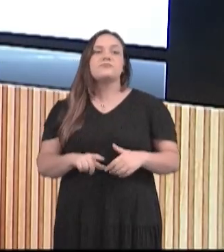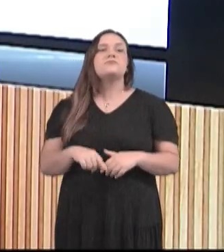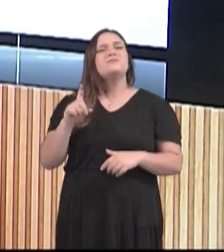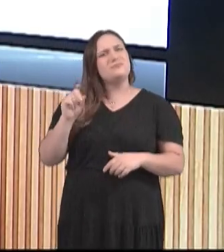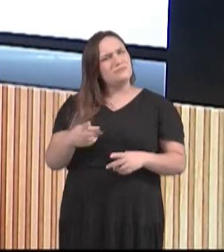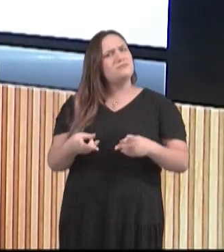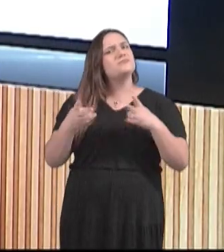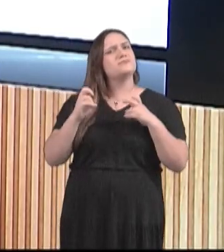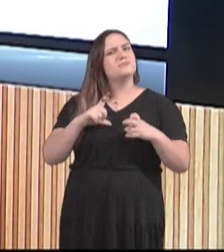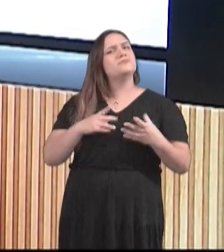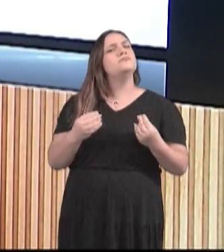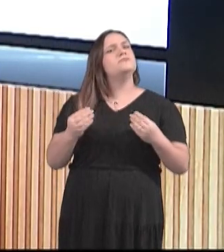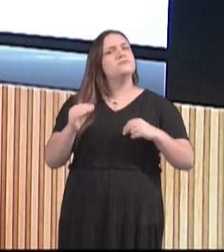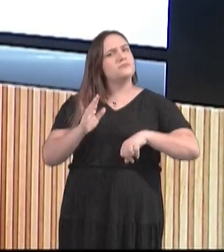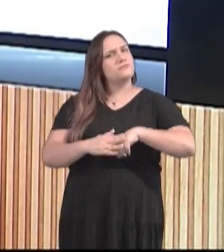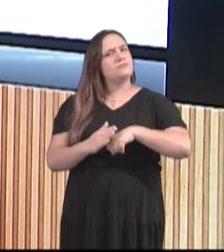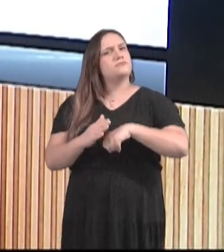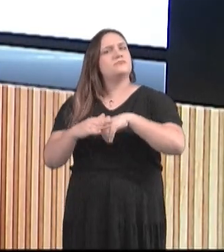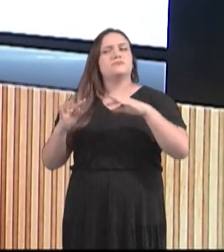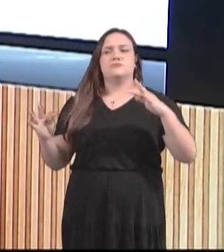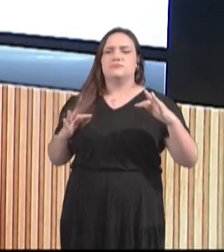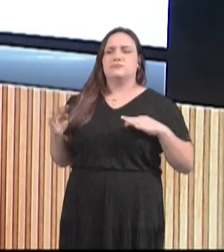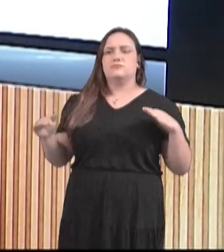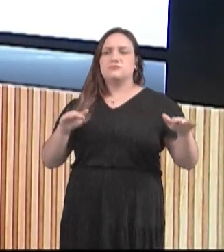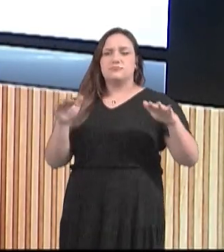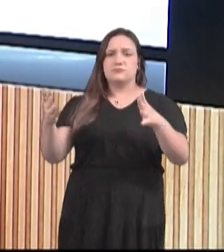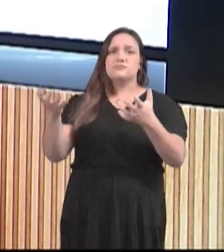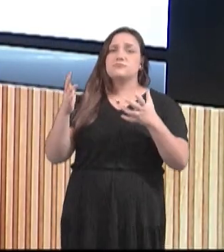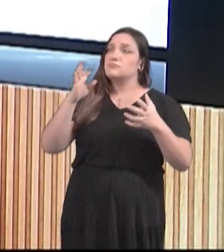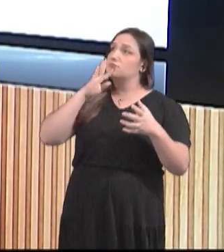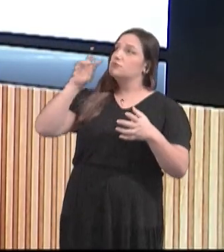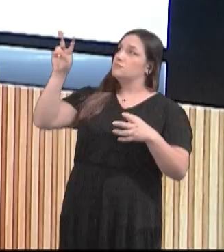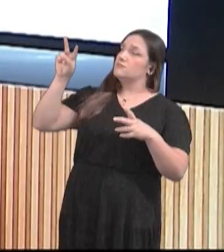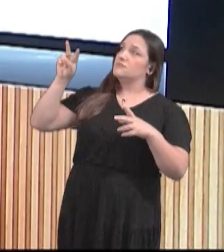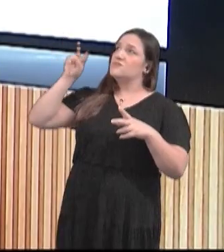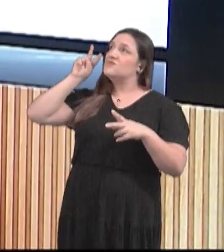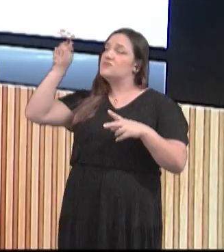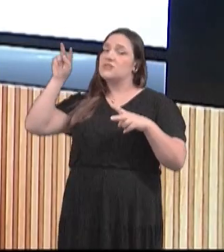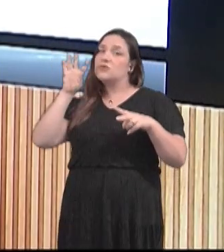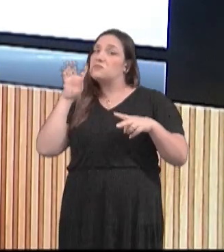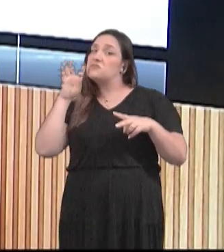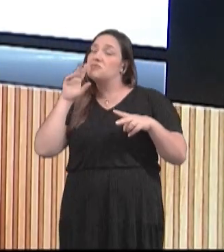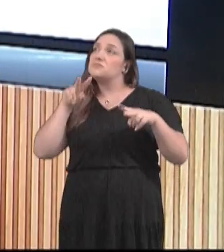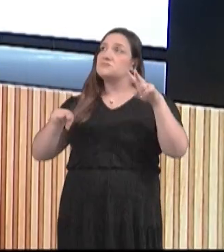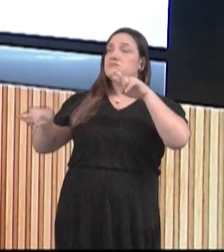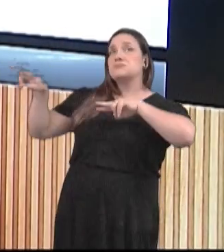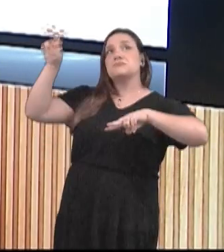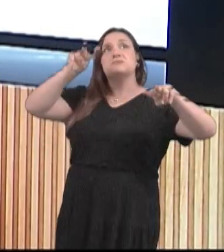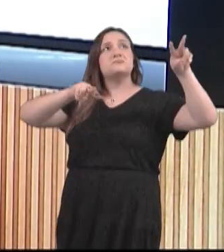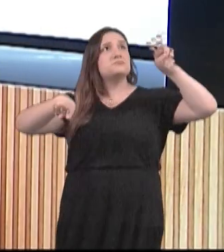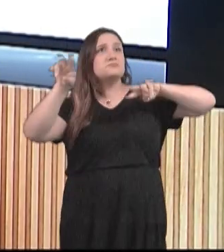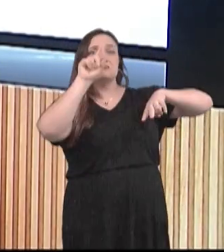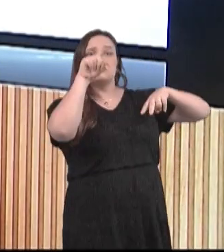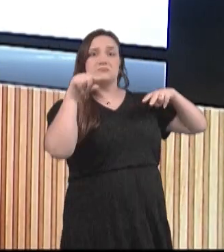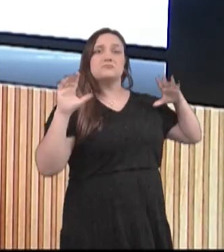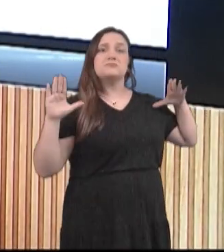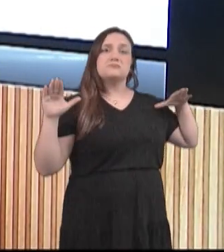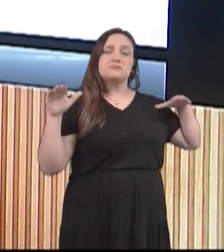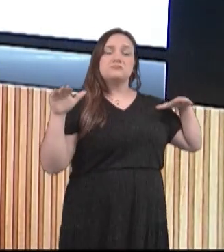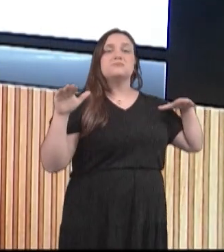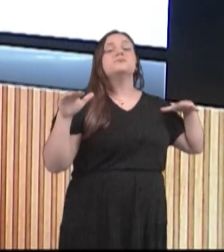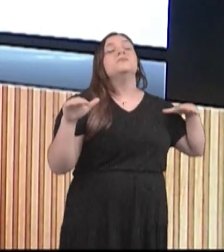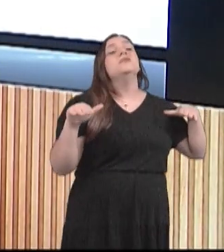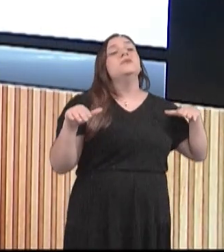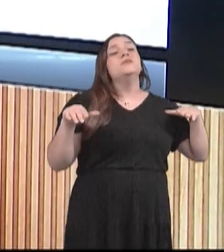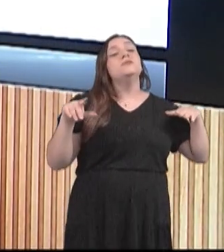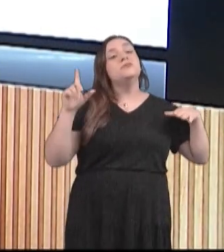tem notado a presença de muitos turistas de observação de pássaros, que também é uma modalidade que tem